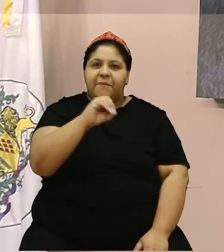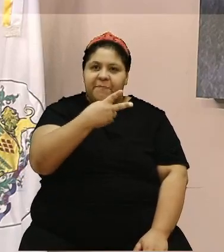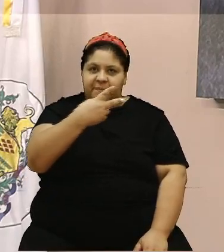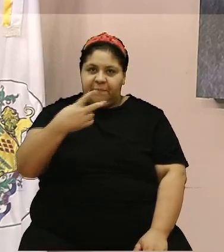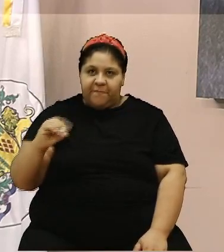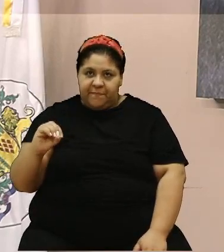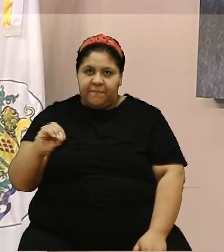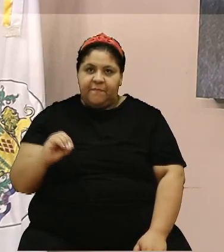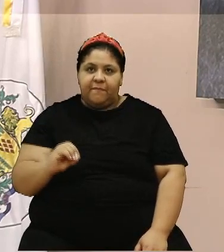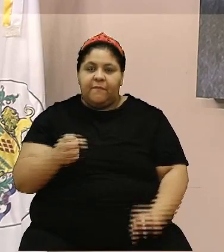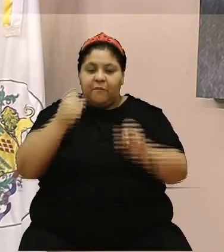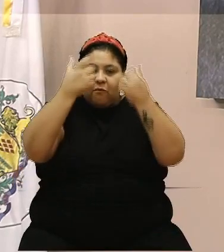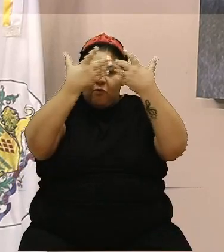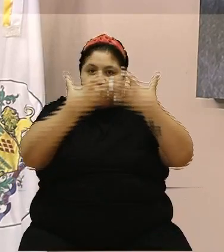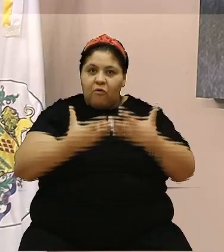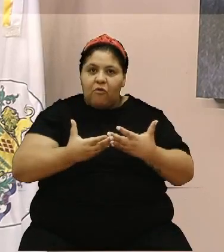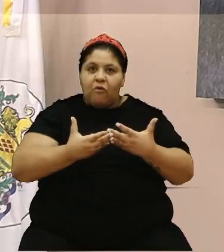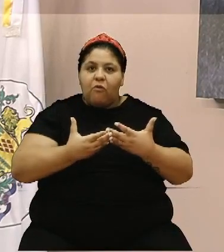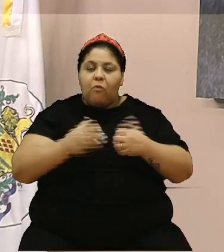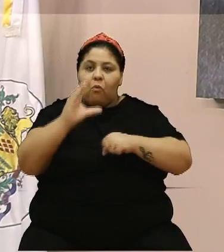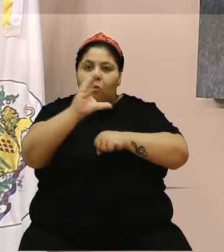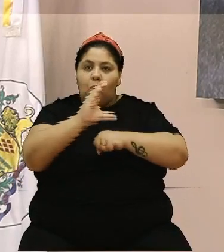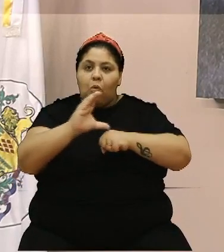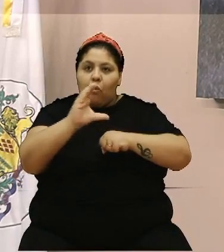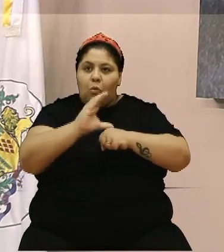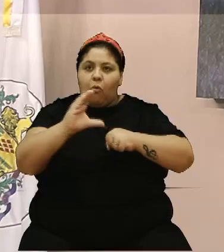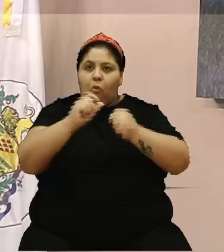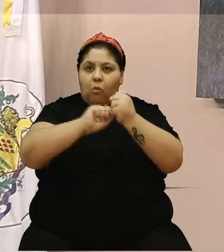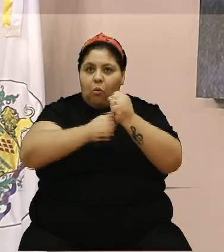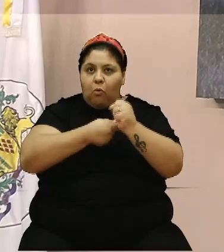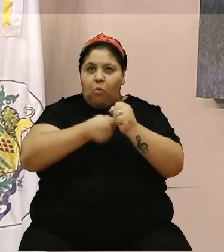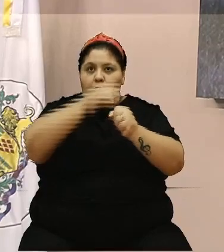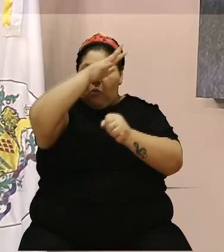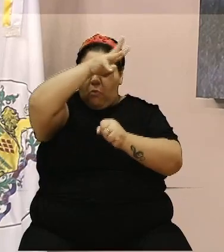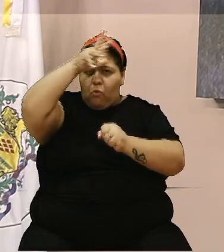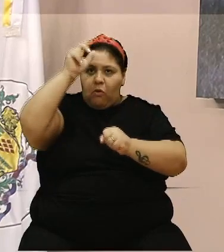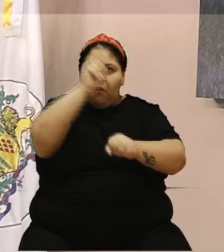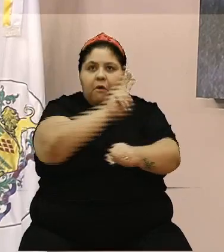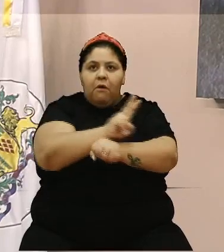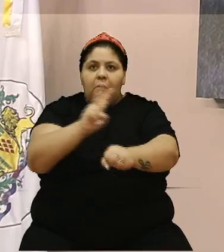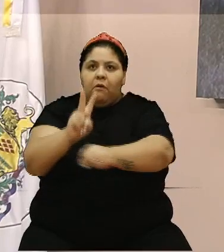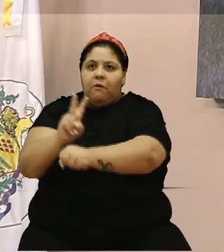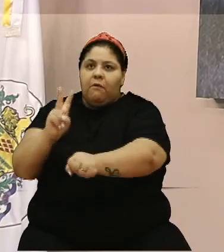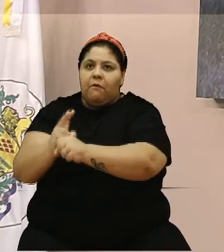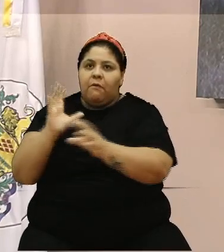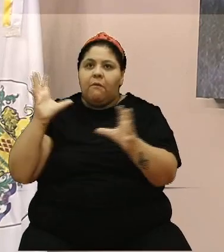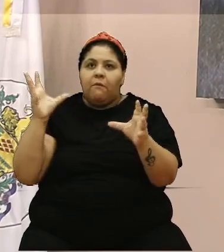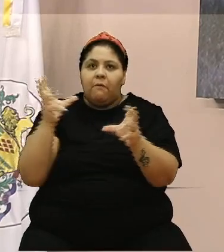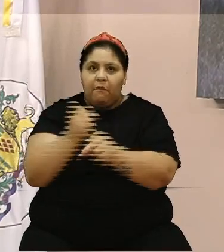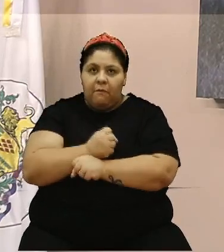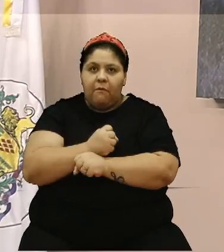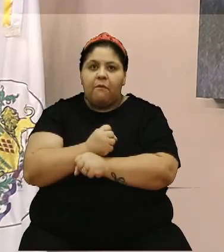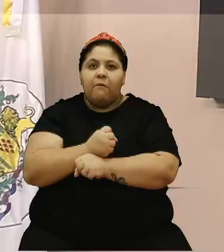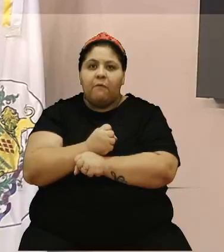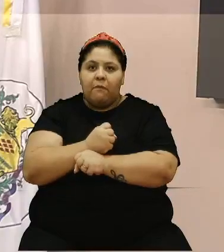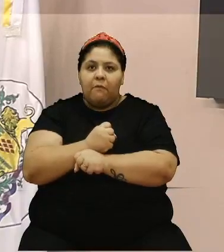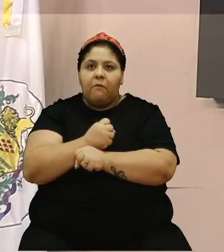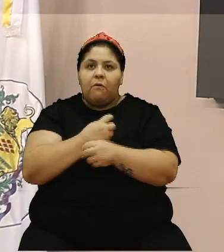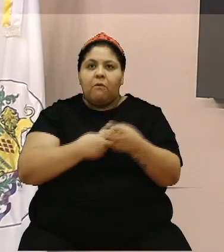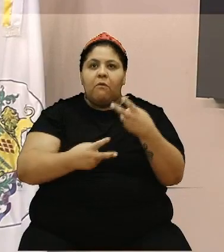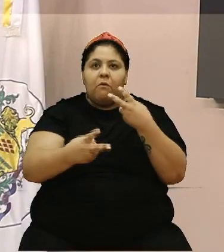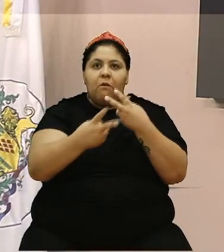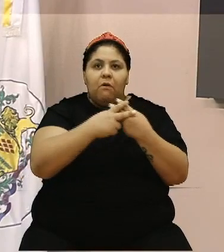8.542/2020, que estabelece o Código Municipal de Proteção dos Animais, com sanções e